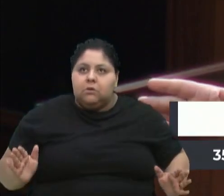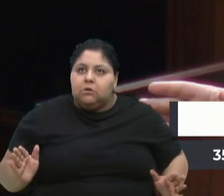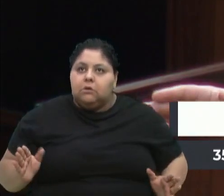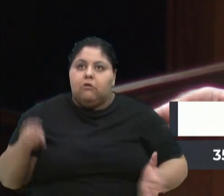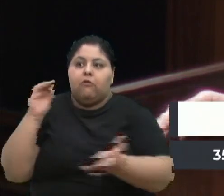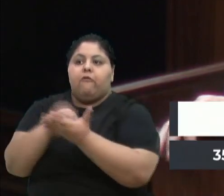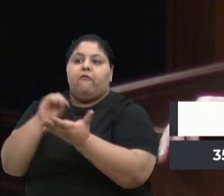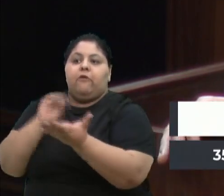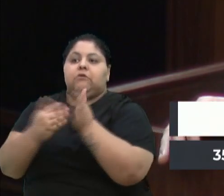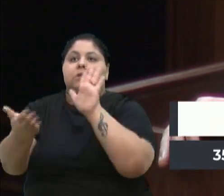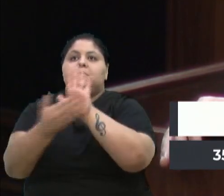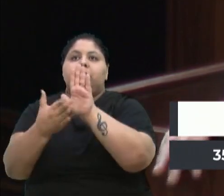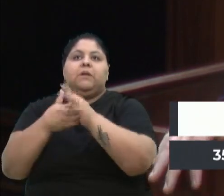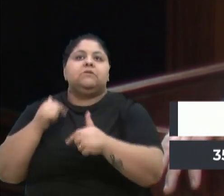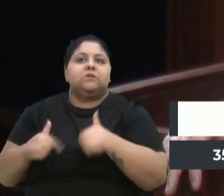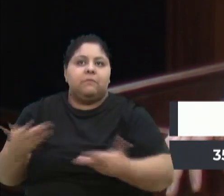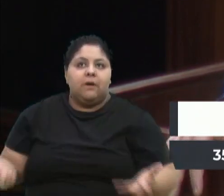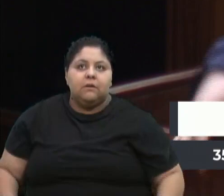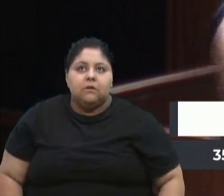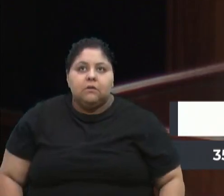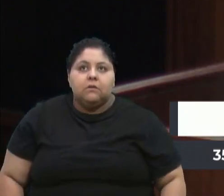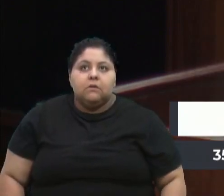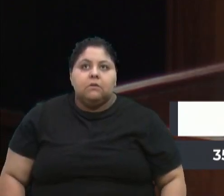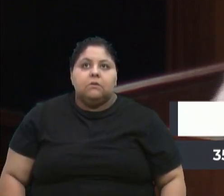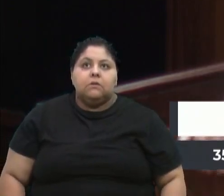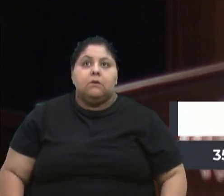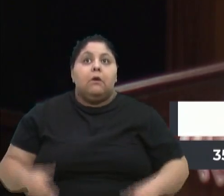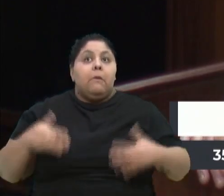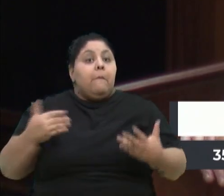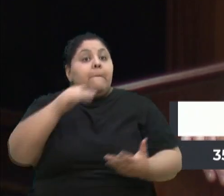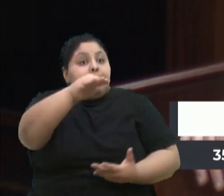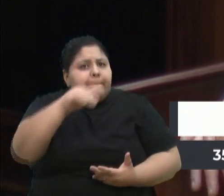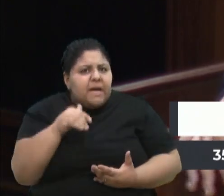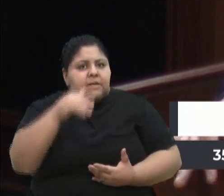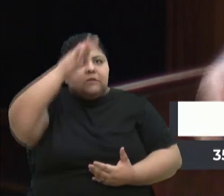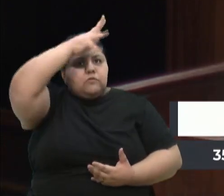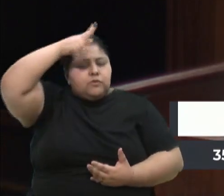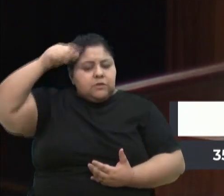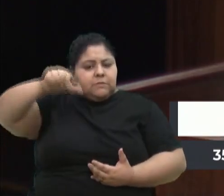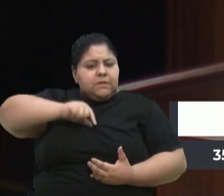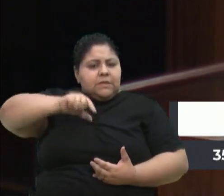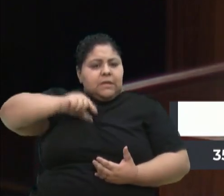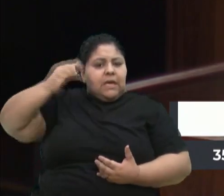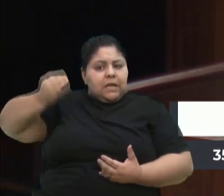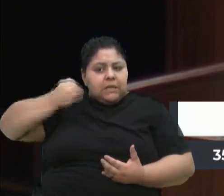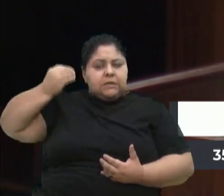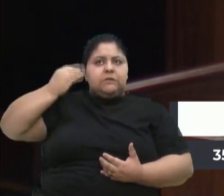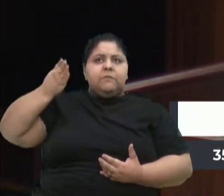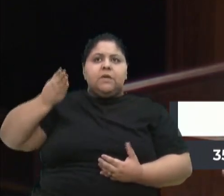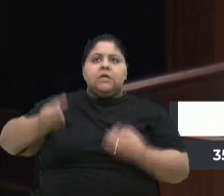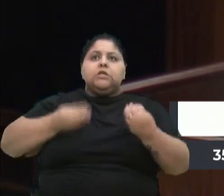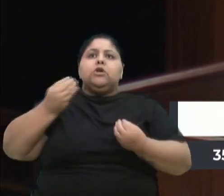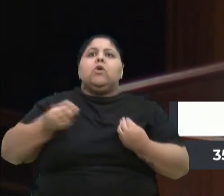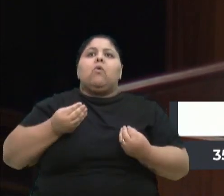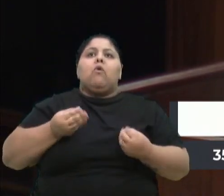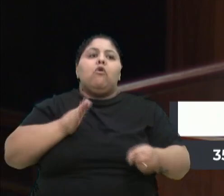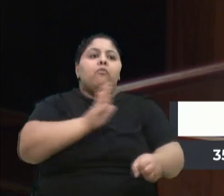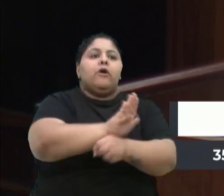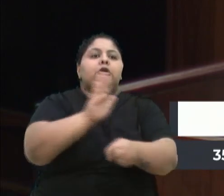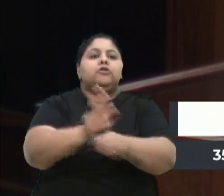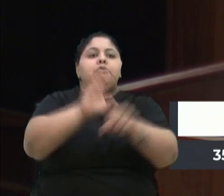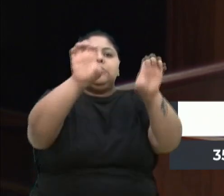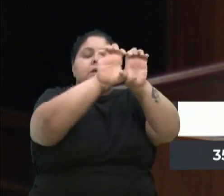esses municípios? Ah, não tem estrutura? Bom, peça para os municípios que têm experiência. Caxias do Sul disponibilizou todos os servidores da FAS para ela ajudar